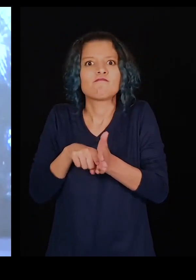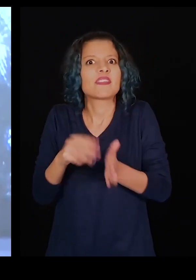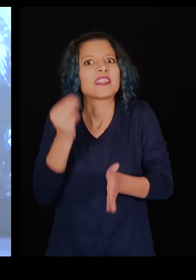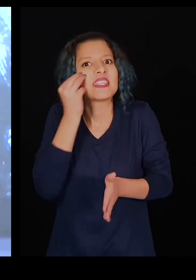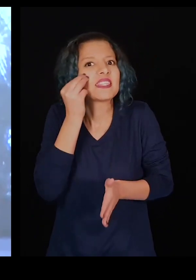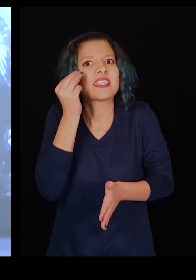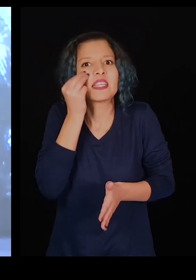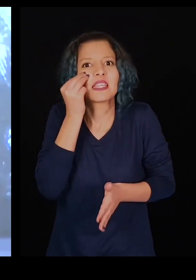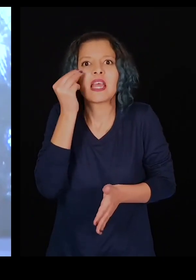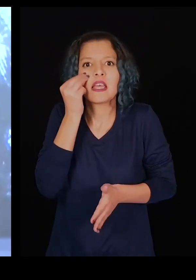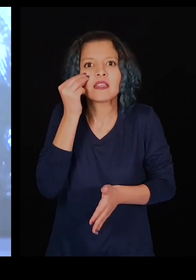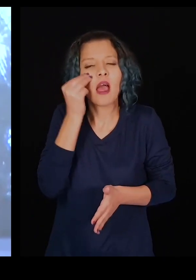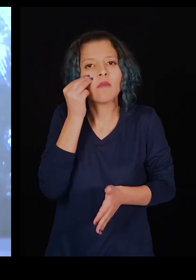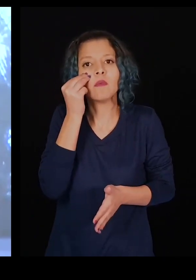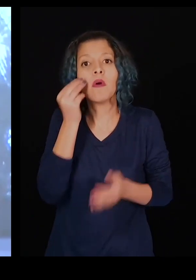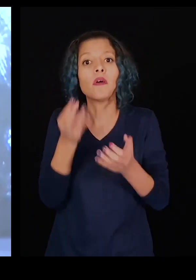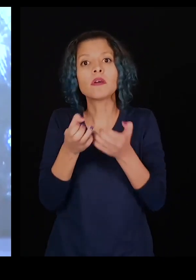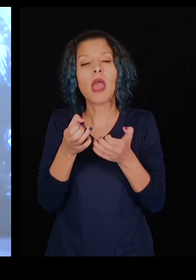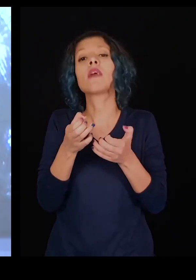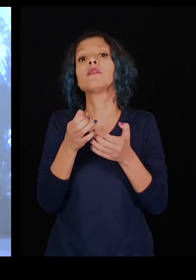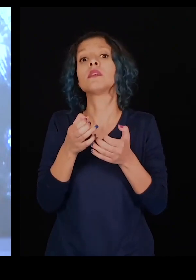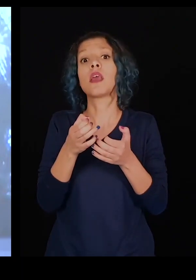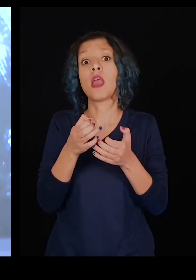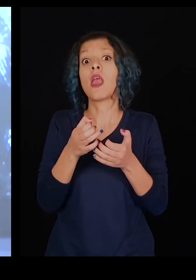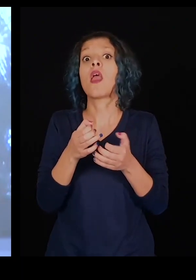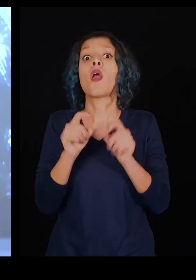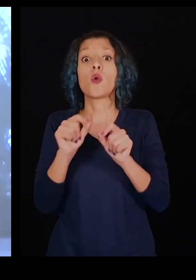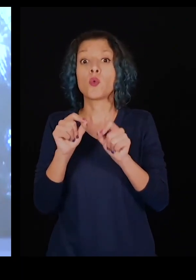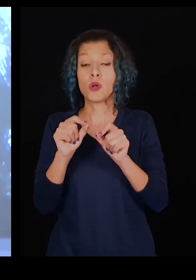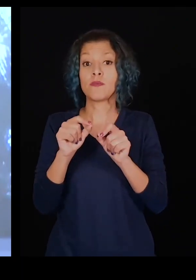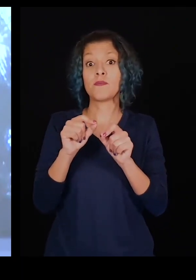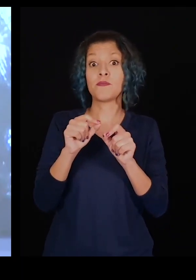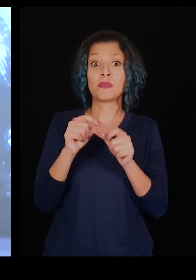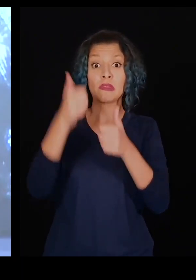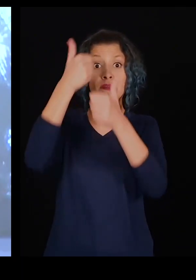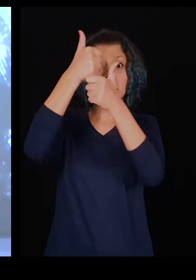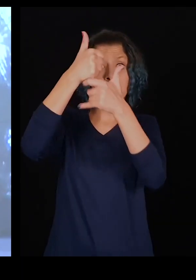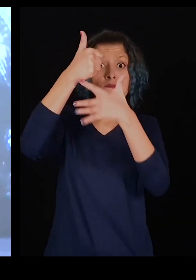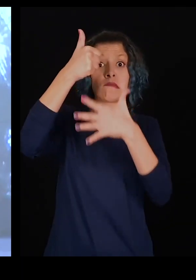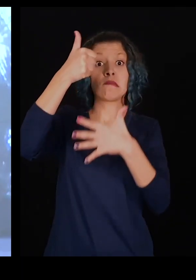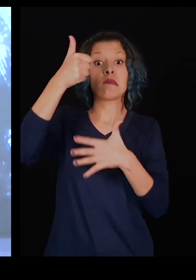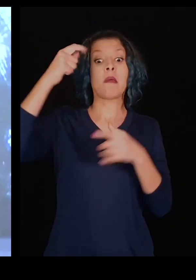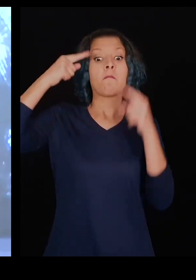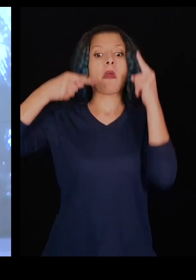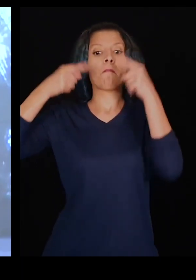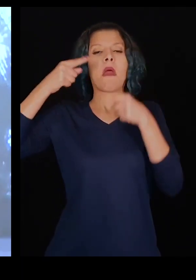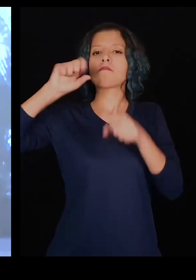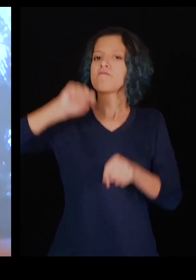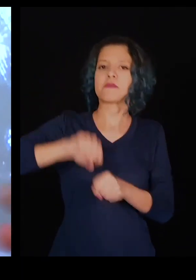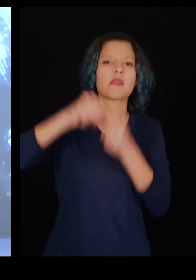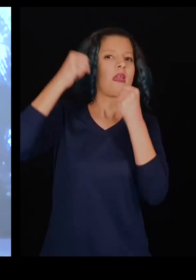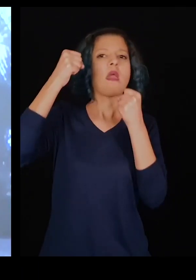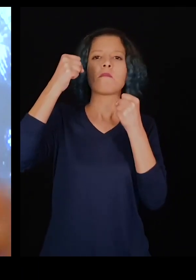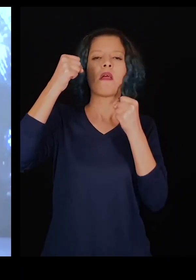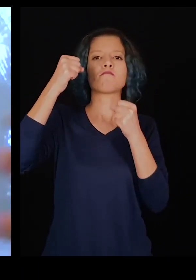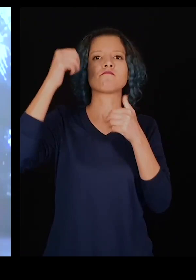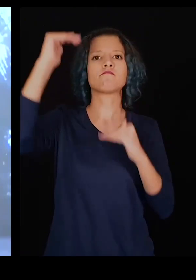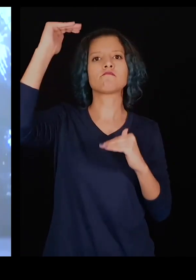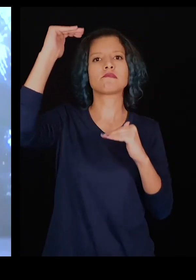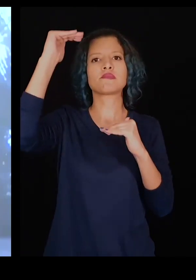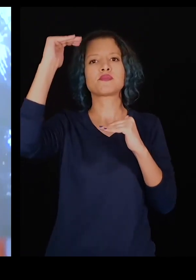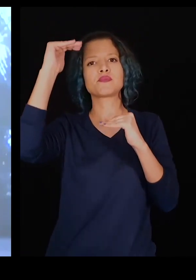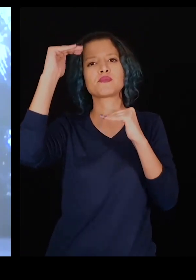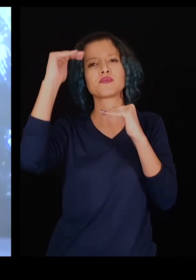de uma quebra de estruturas hierárquicas na Vale, né,